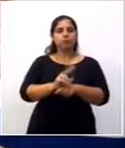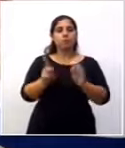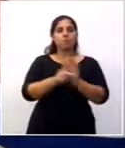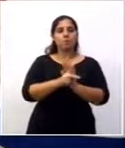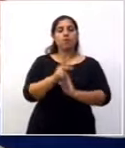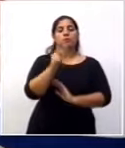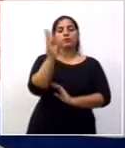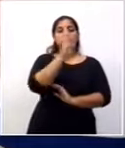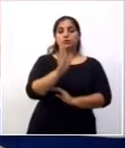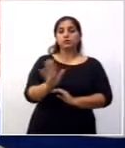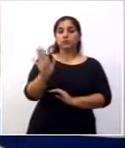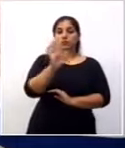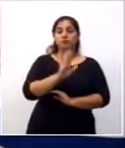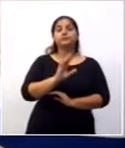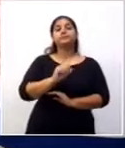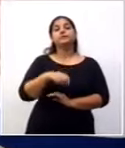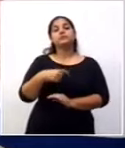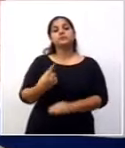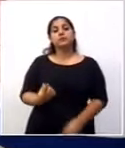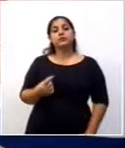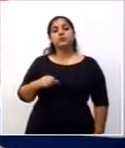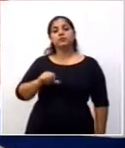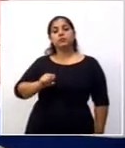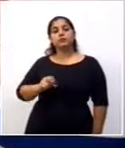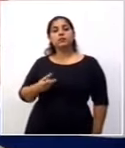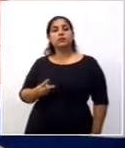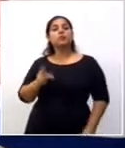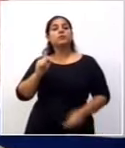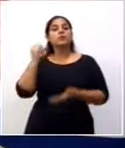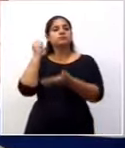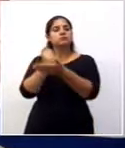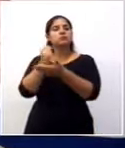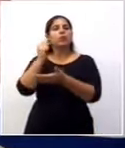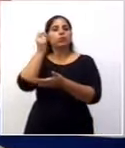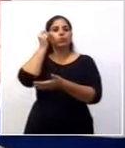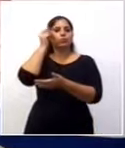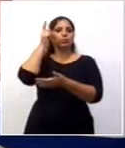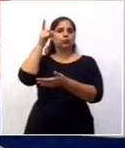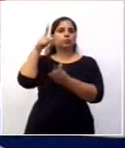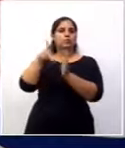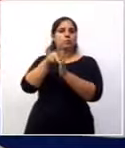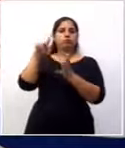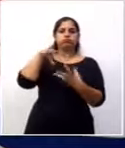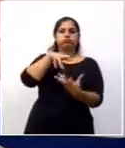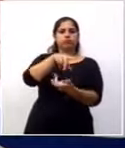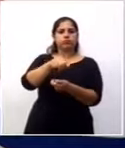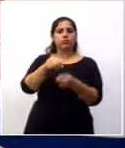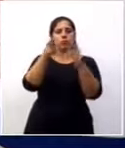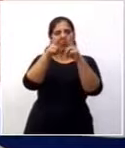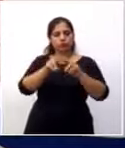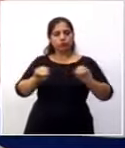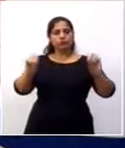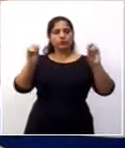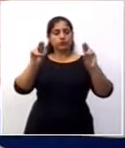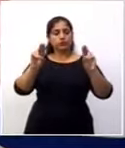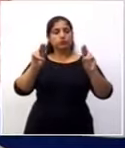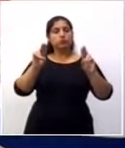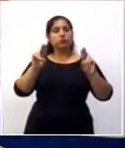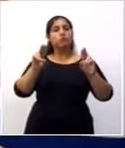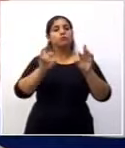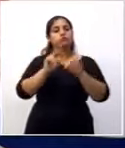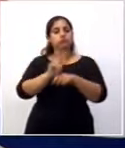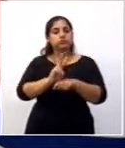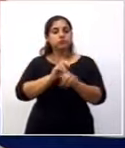Nacional. E em 1982, ela recebeu o título de Patrimônio Cultural da Humanidade pela Unesco, a Agência das Nações Unidas